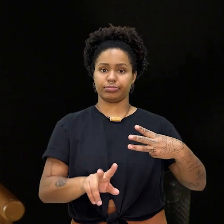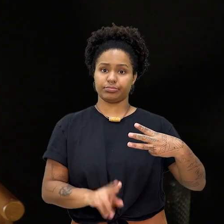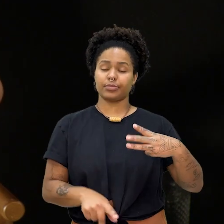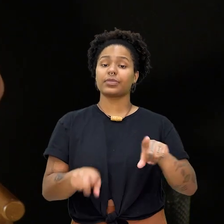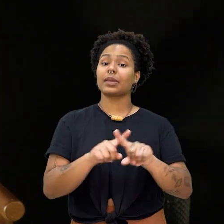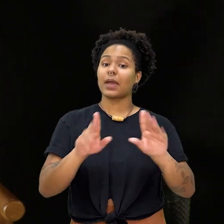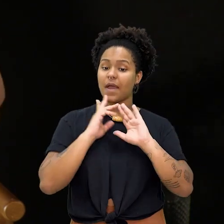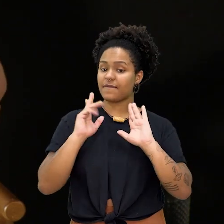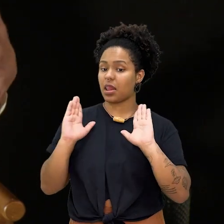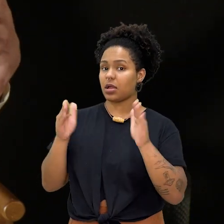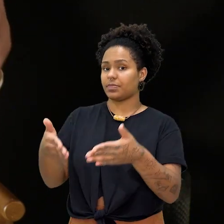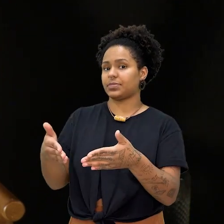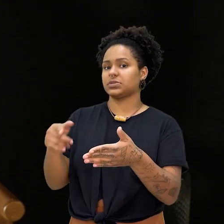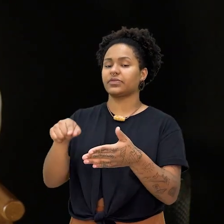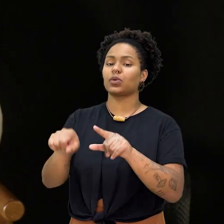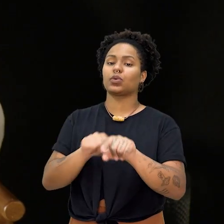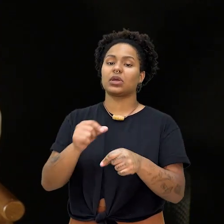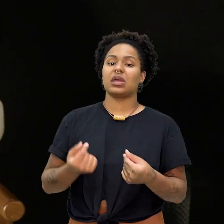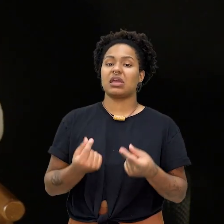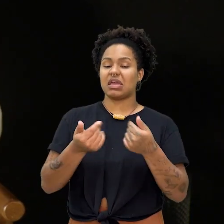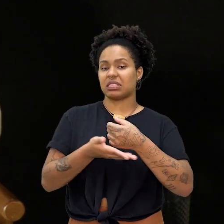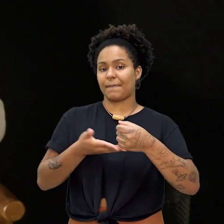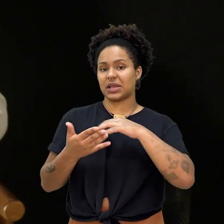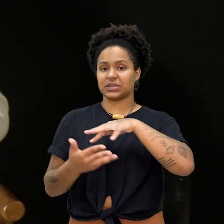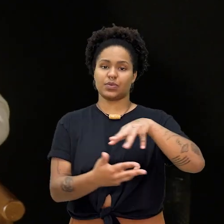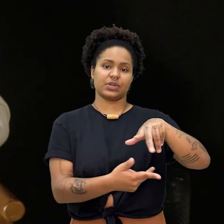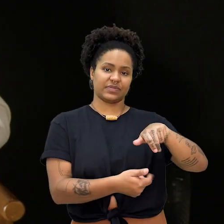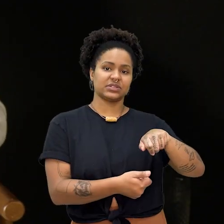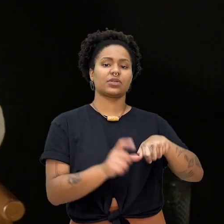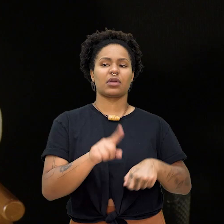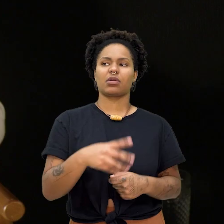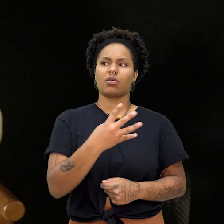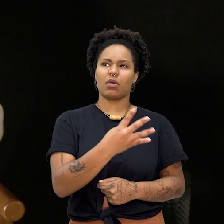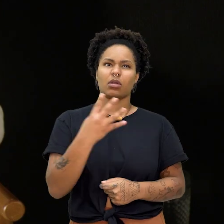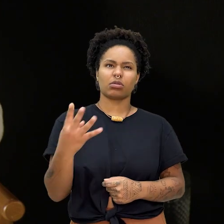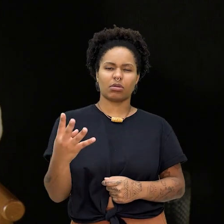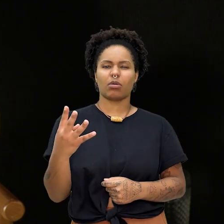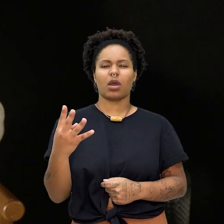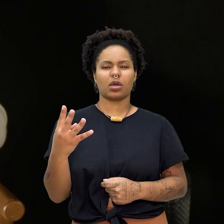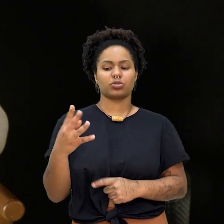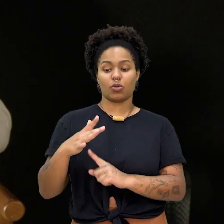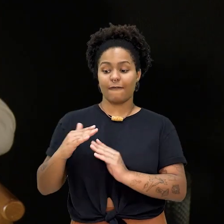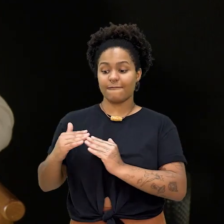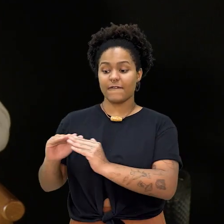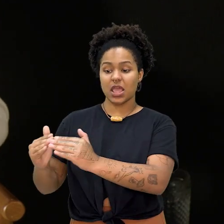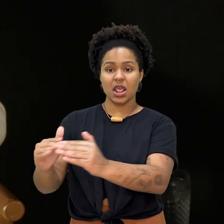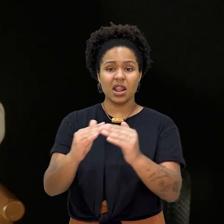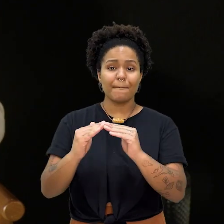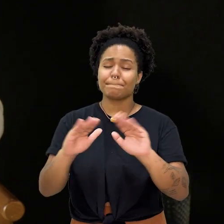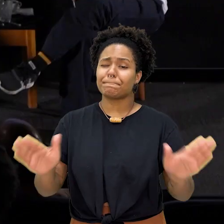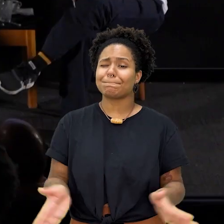aí eu estou falando especificamente o de renda básica universal, que são em 44 vilas